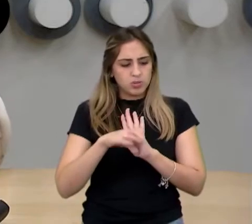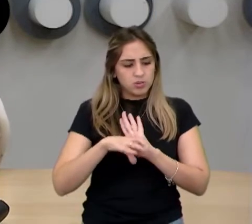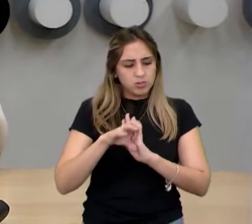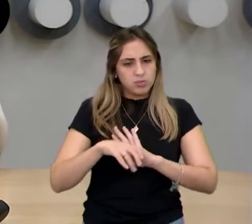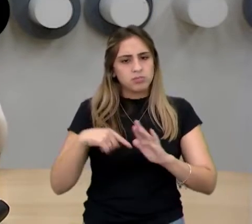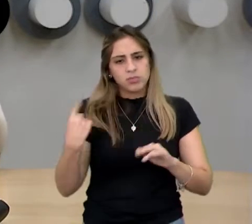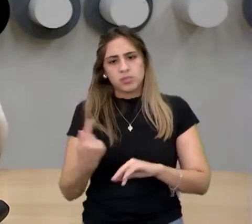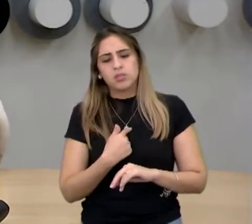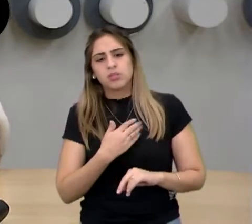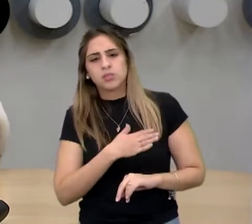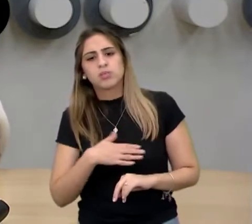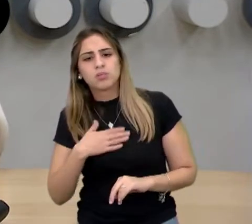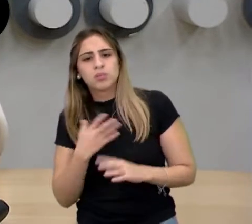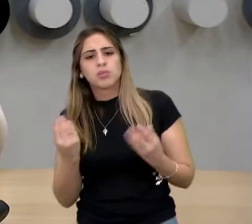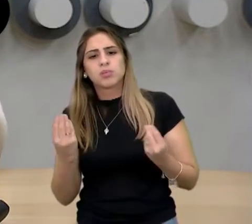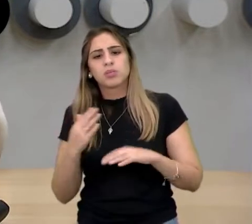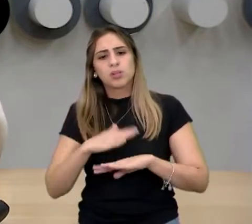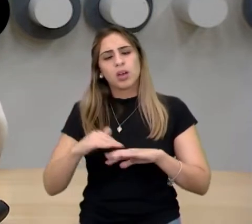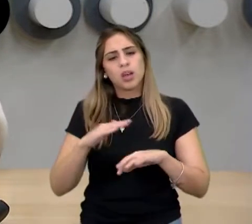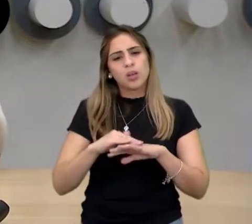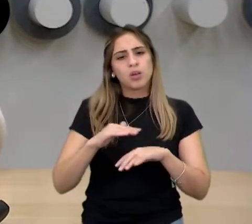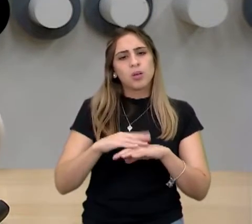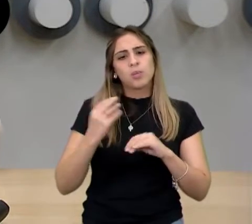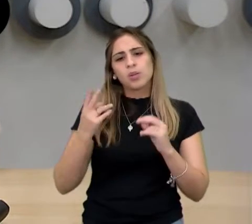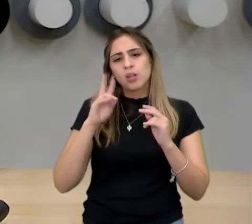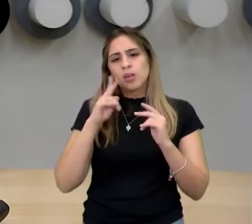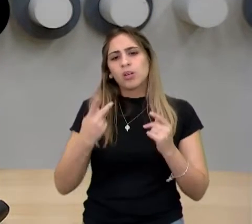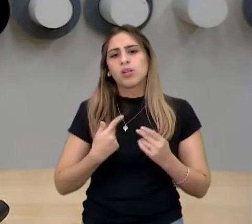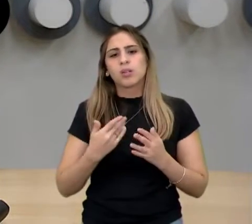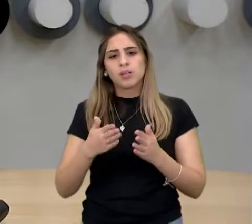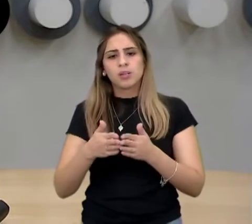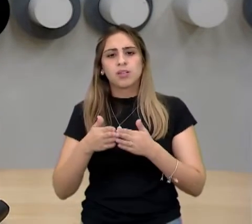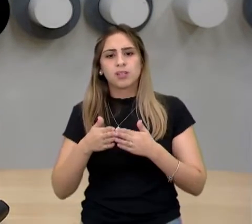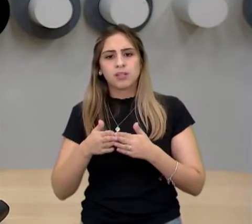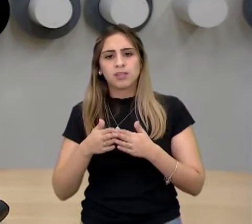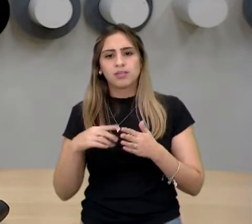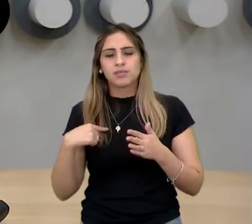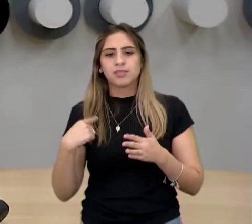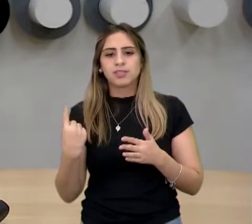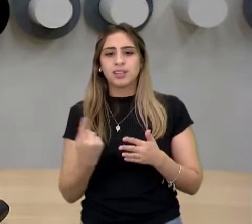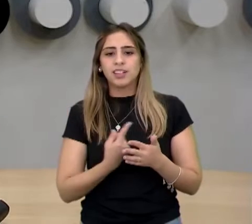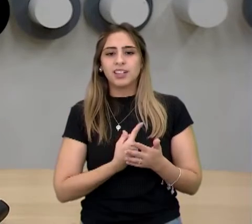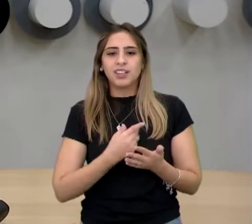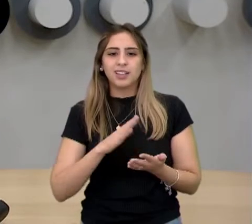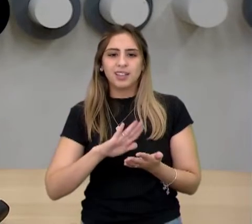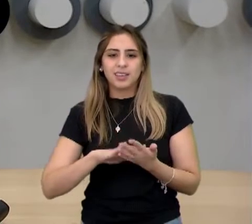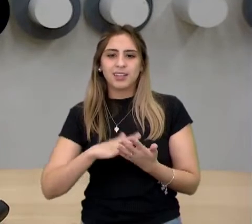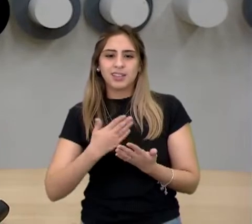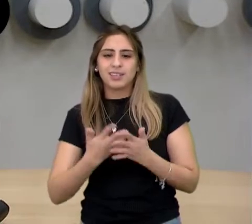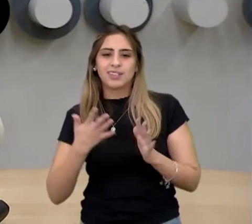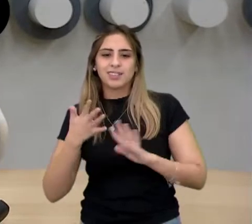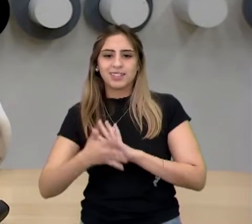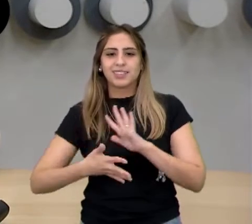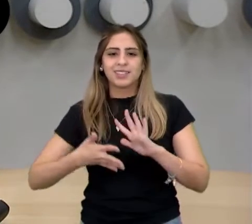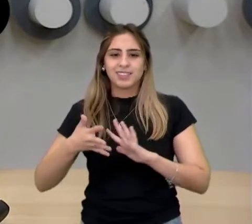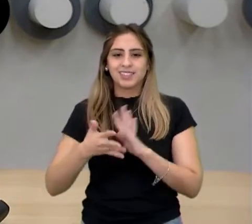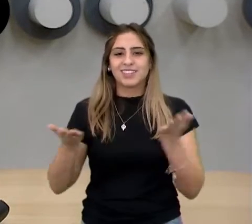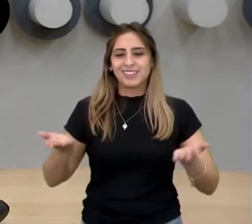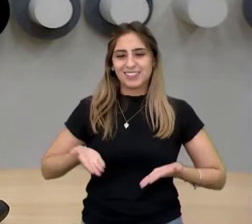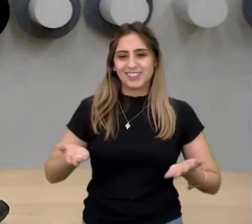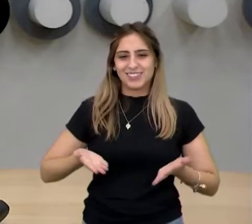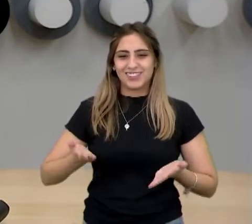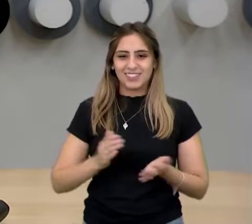eu gostaria, com muito carinho, com muita honra, de pedir o auxílio da nossa intérprete de Libras, que está aqui com a gente